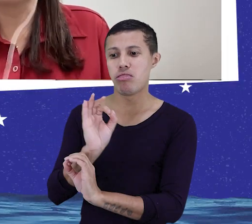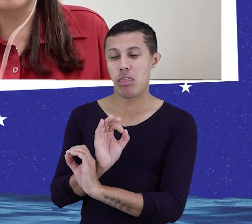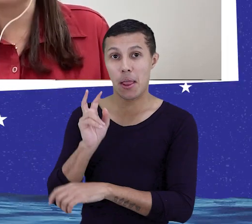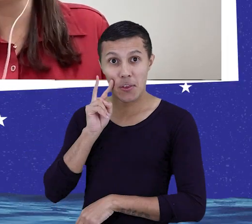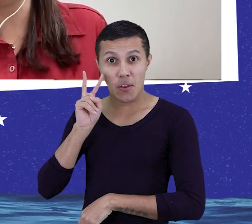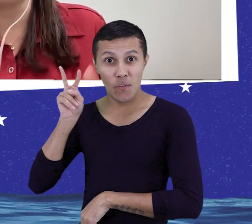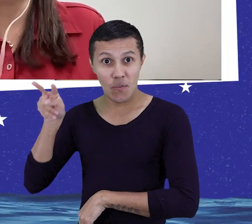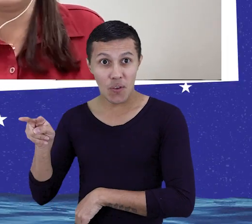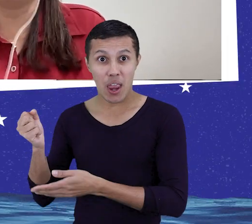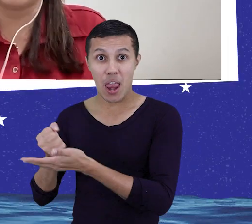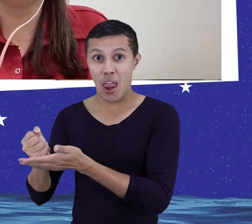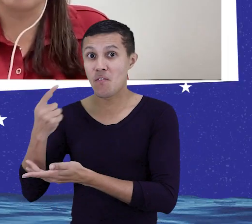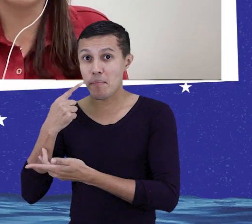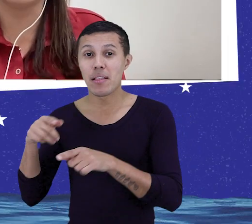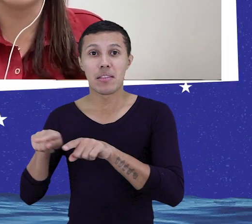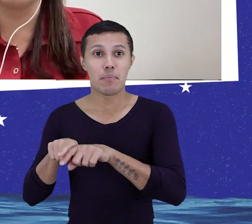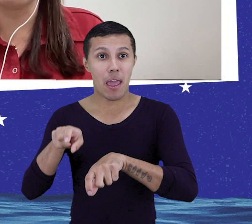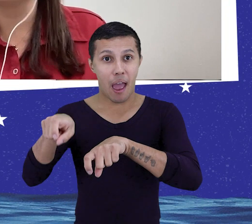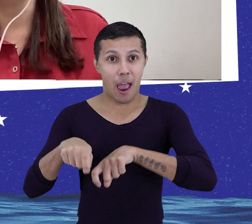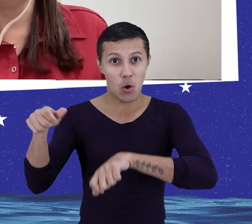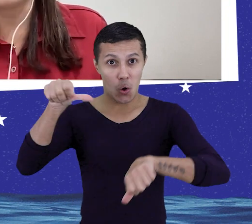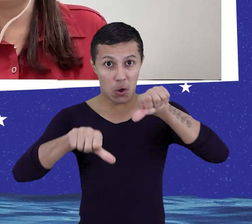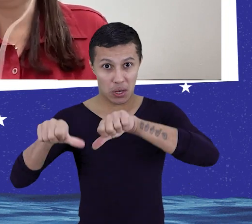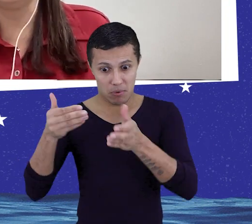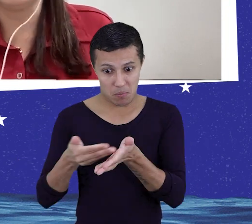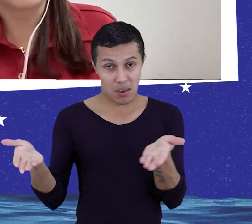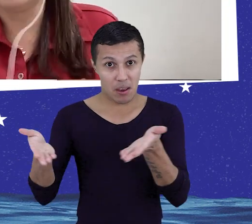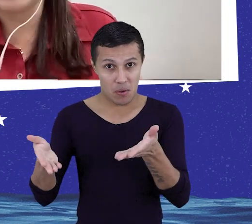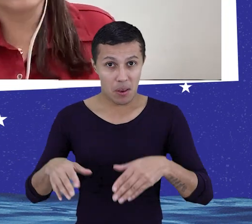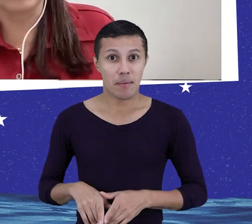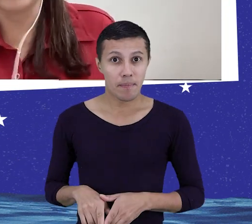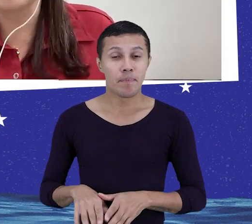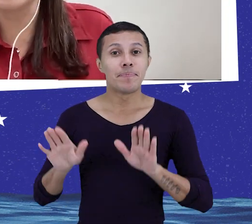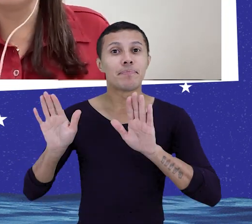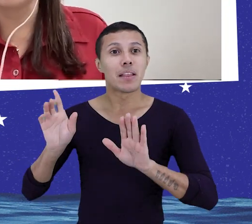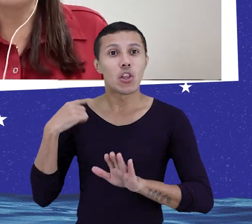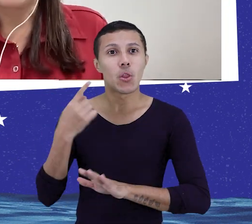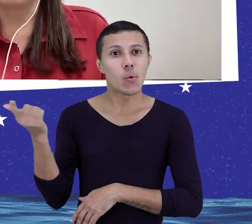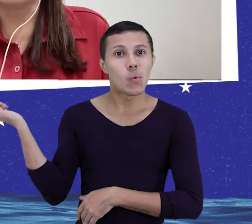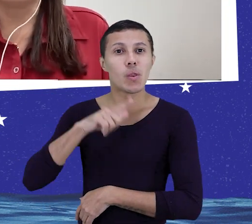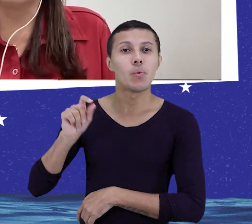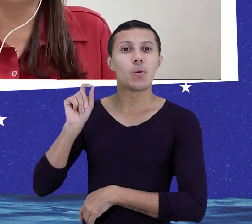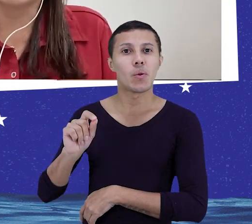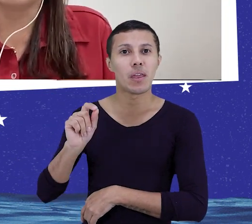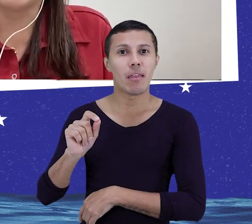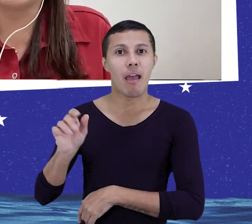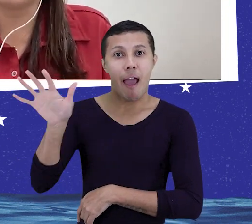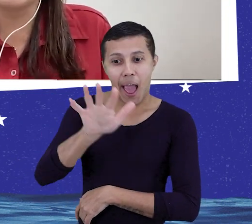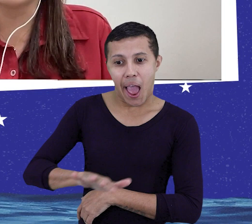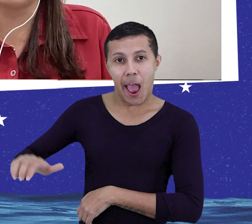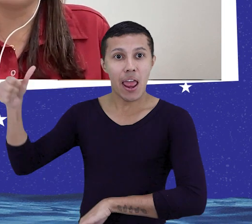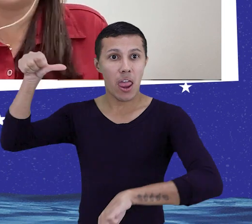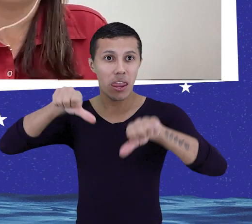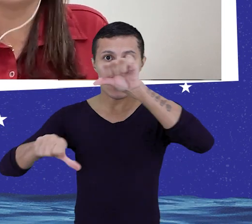indústria farmacêutica quanto a agroquímica, que é o nosso foco inicial agora, mas nós conseguimos alcançar toda a indústria química